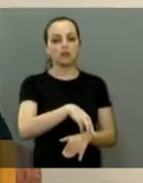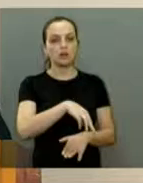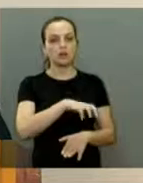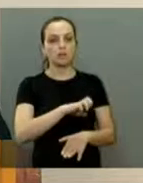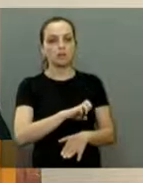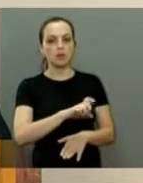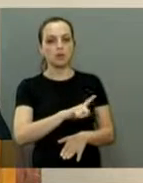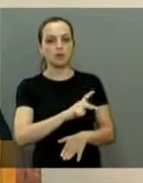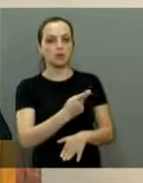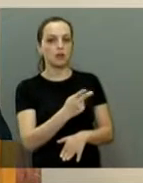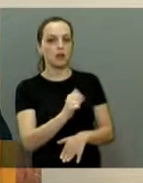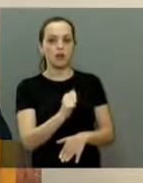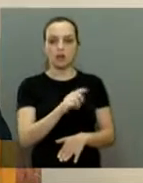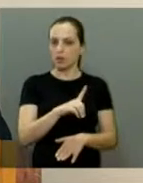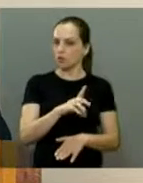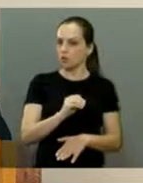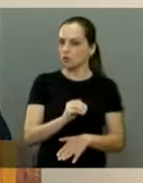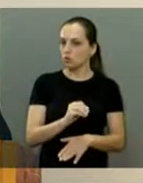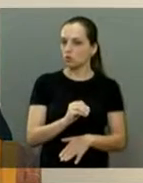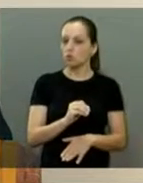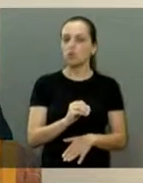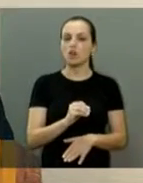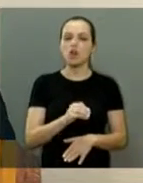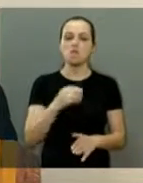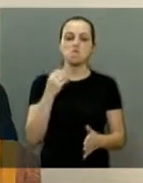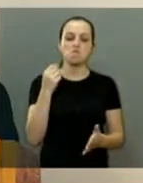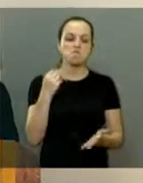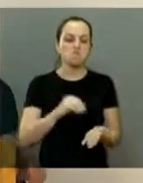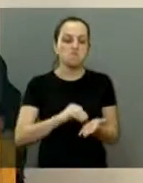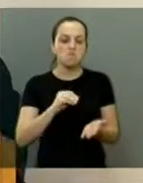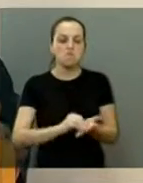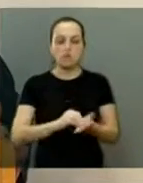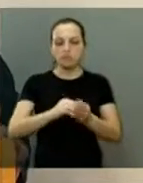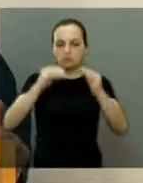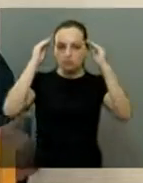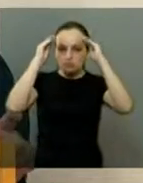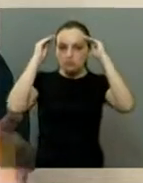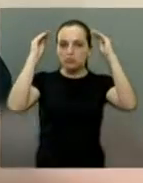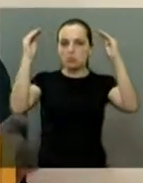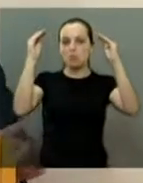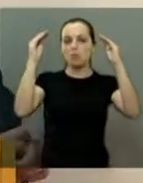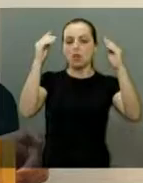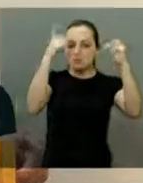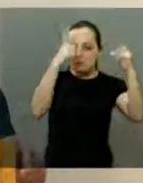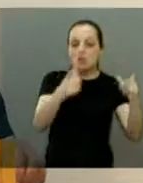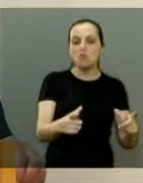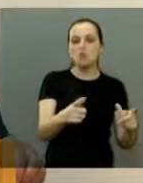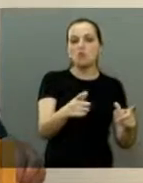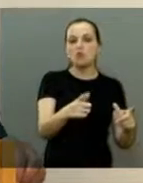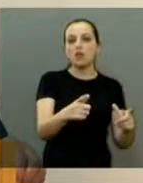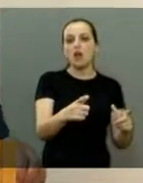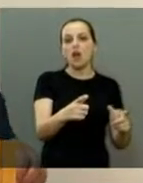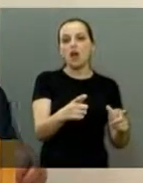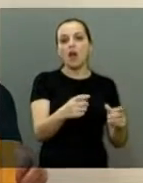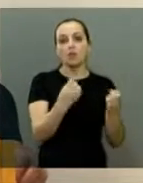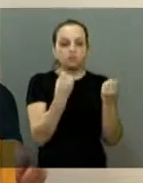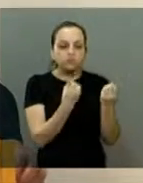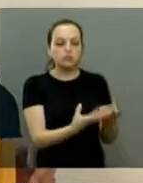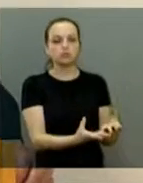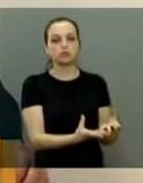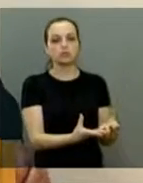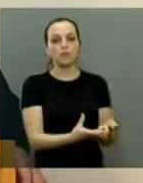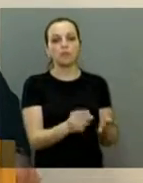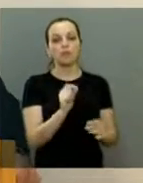bairros ao redor é um desrespeito dos proprietários com o local porque o local vazio não é local abandonado então